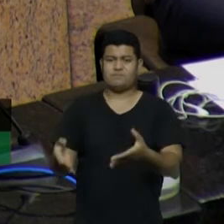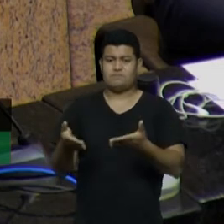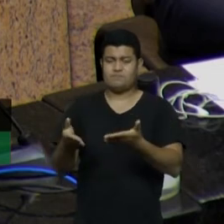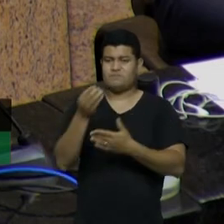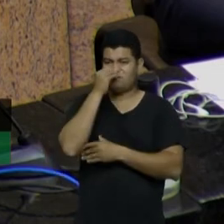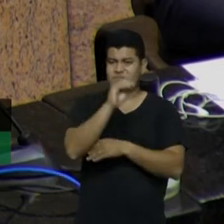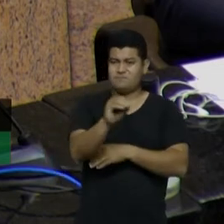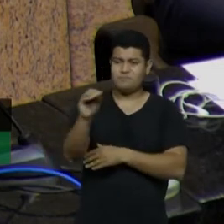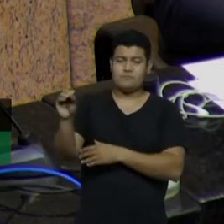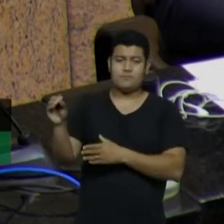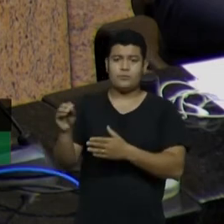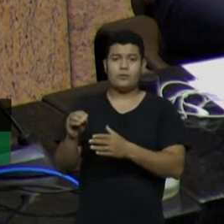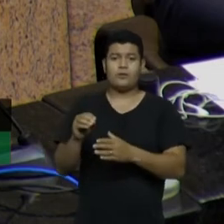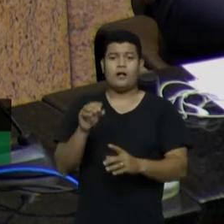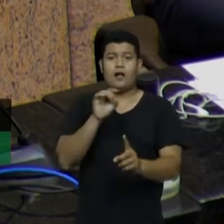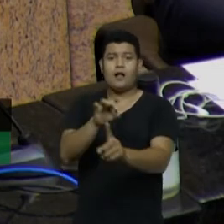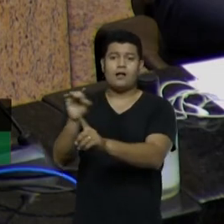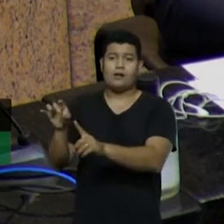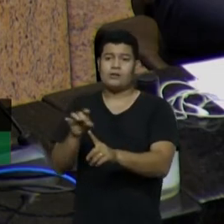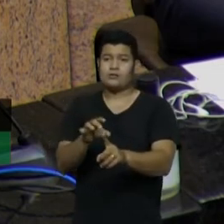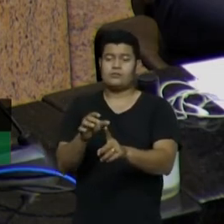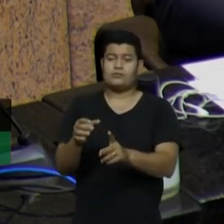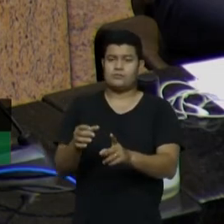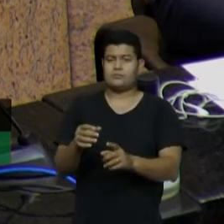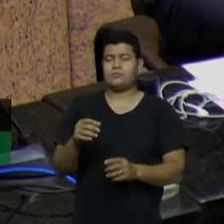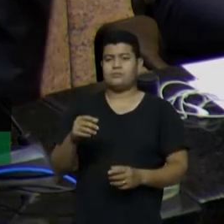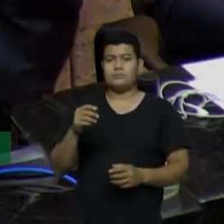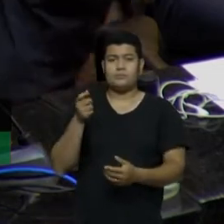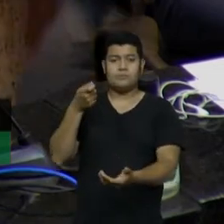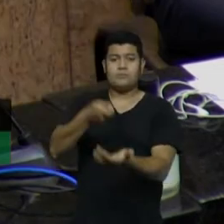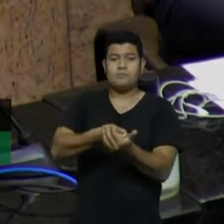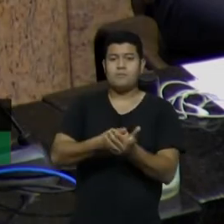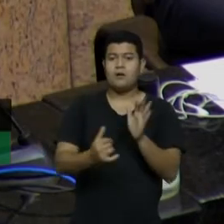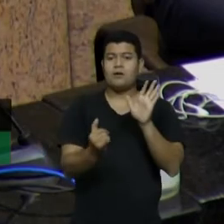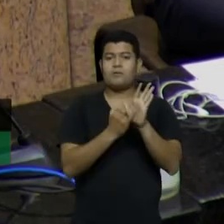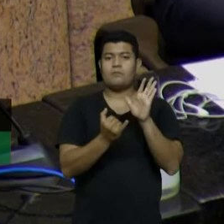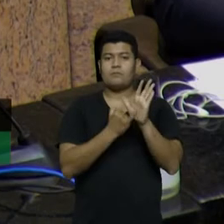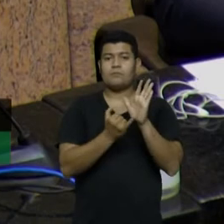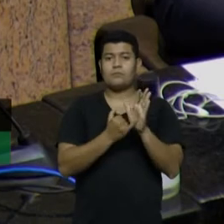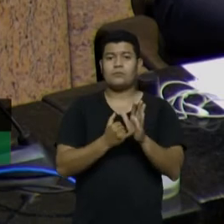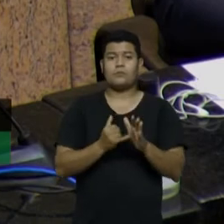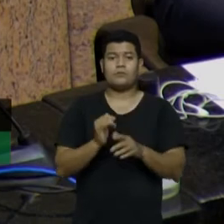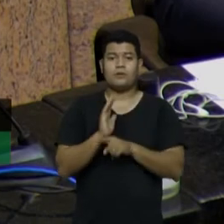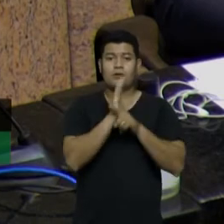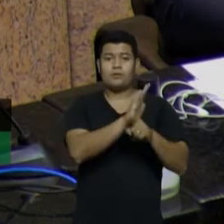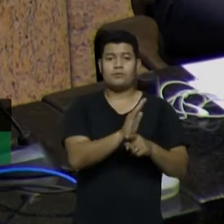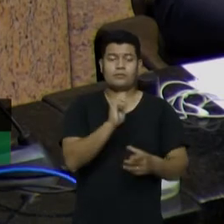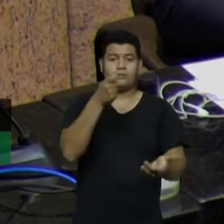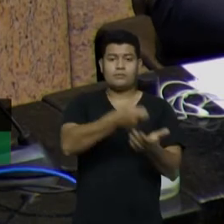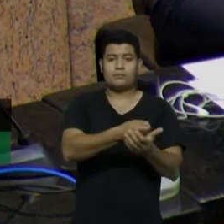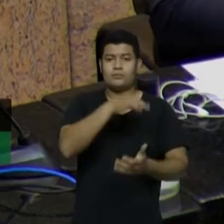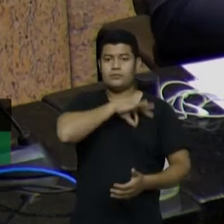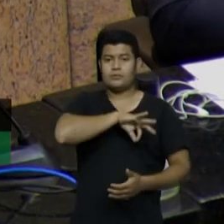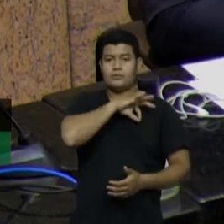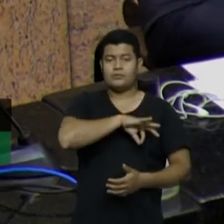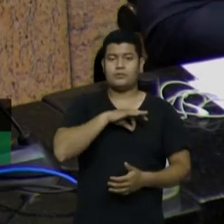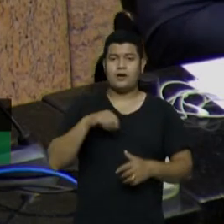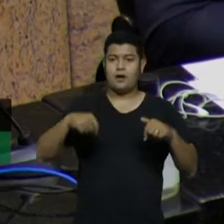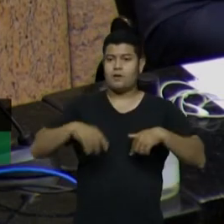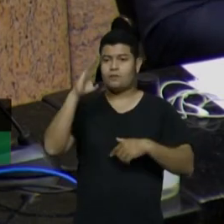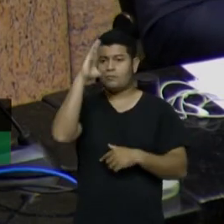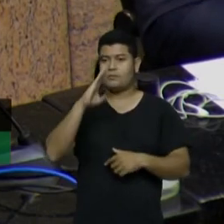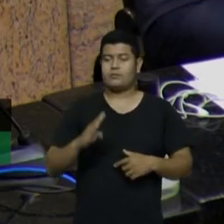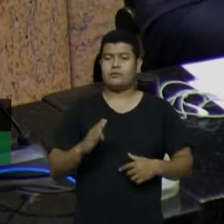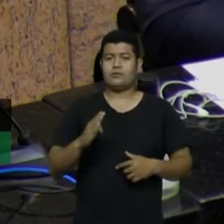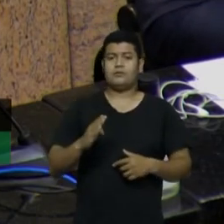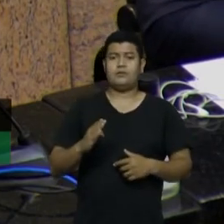dona Maria, que sustenta a universidade. No Brasil, quem paga a maior parte dos impostos, eu vivo repetindo